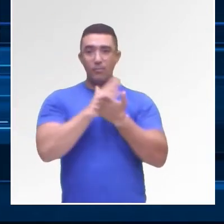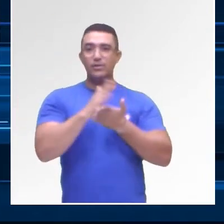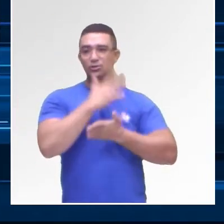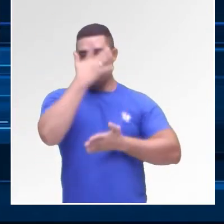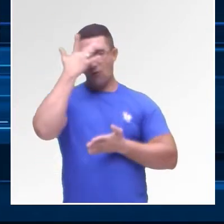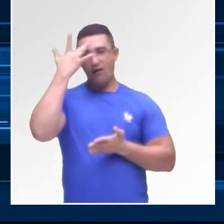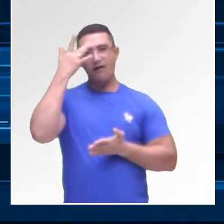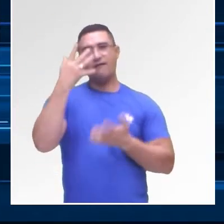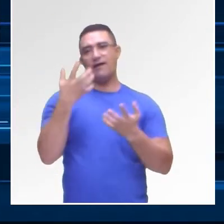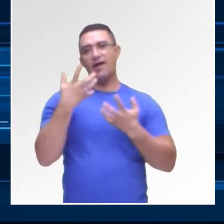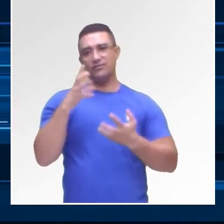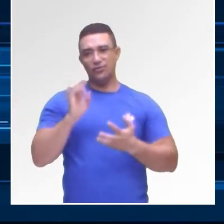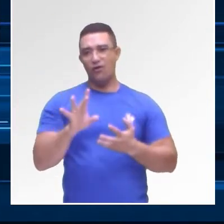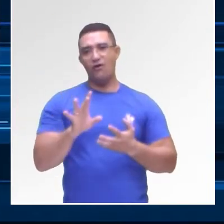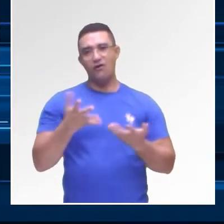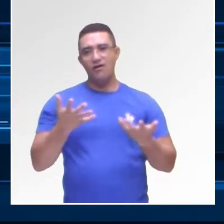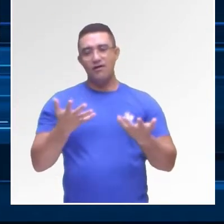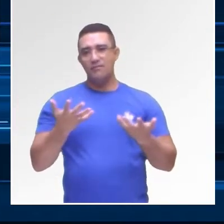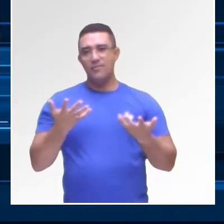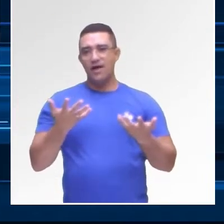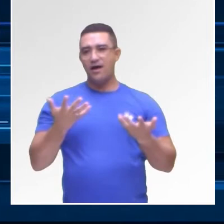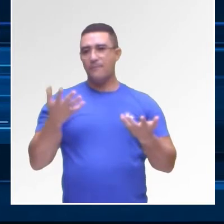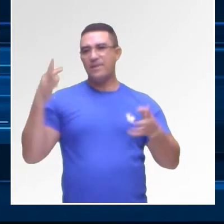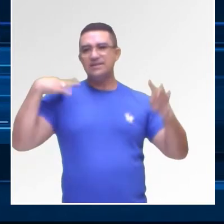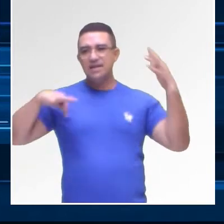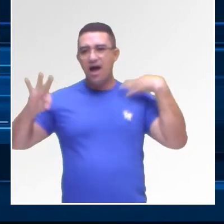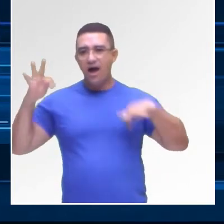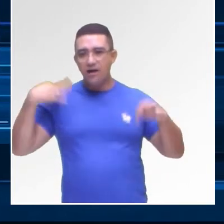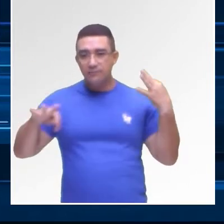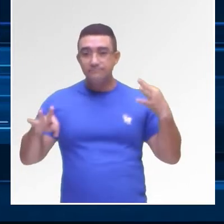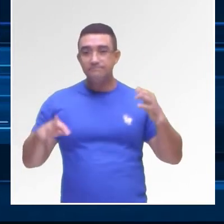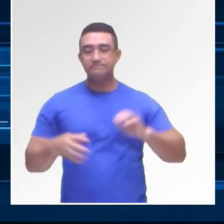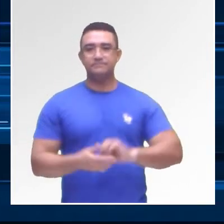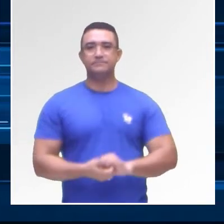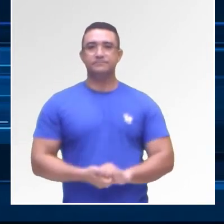também existem as formas esportivas. E vamos conhecer